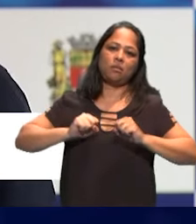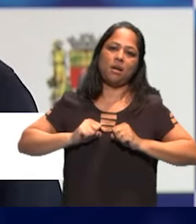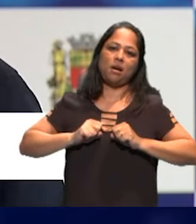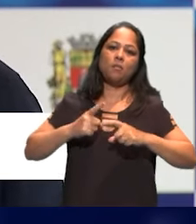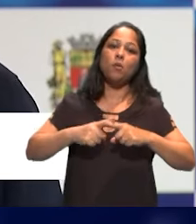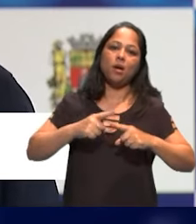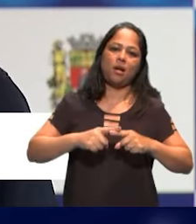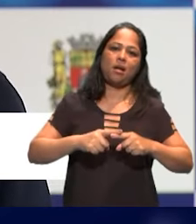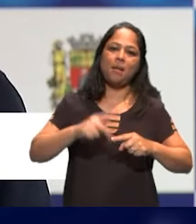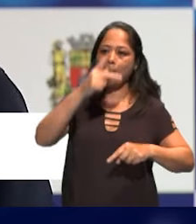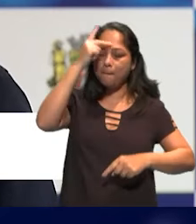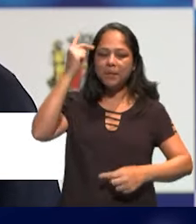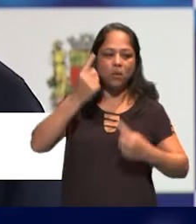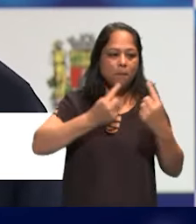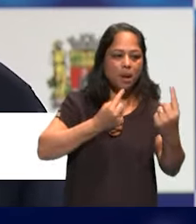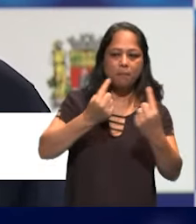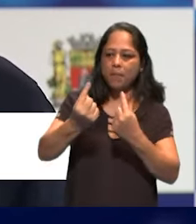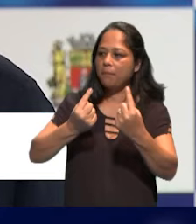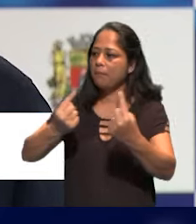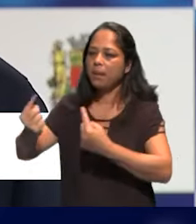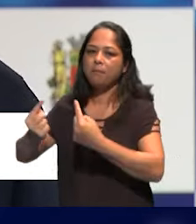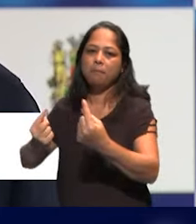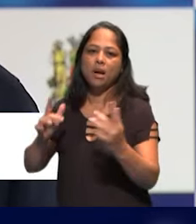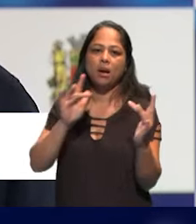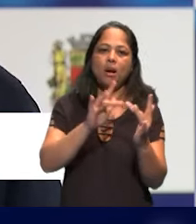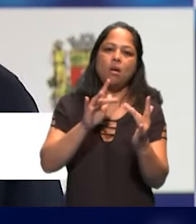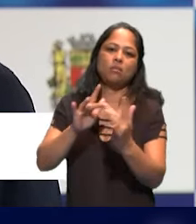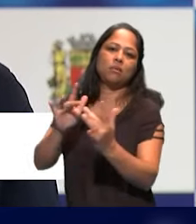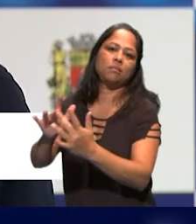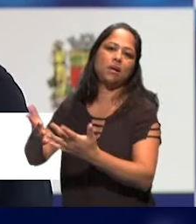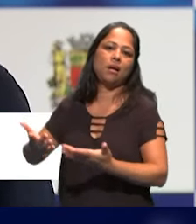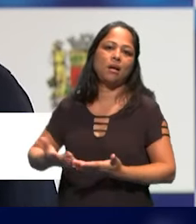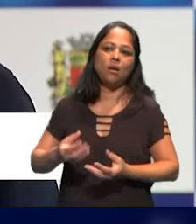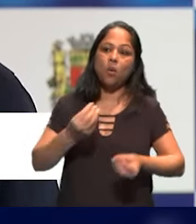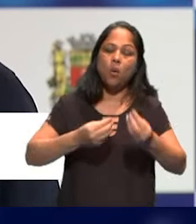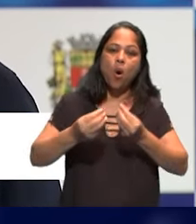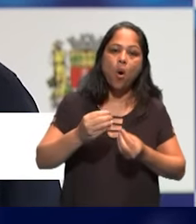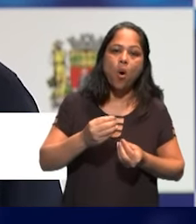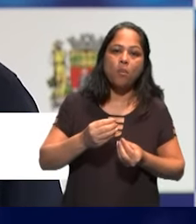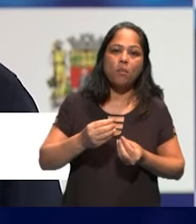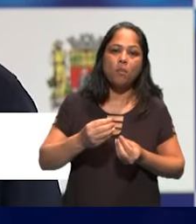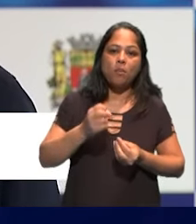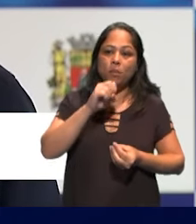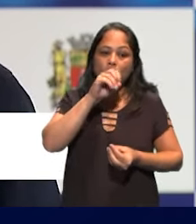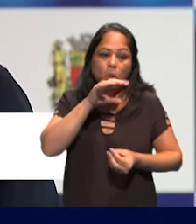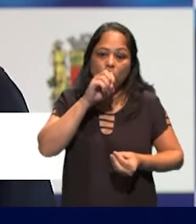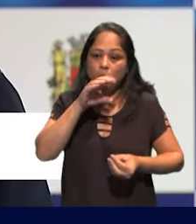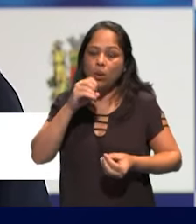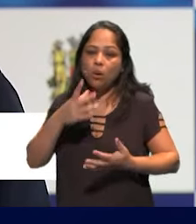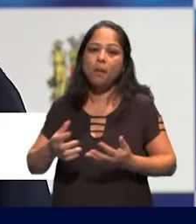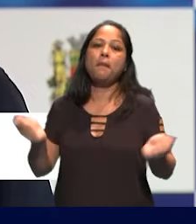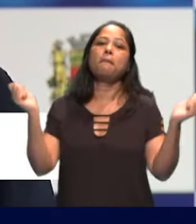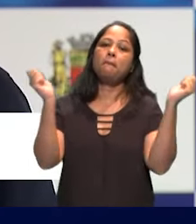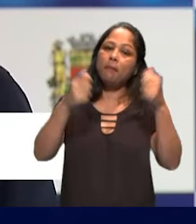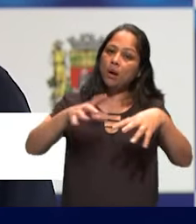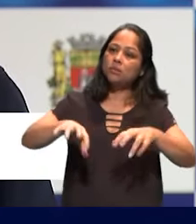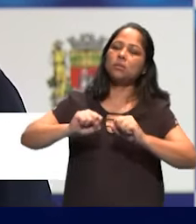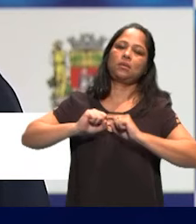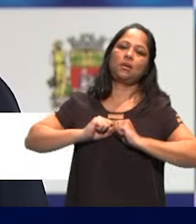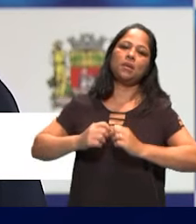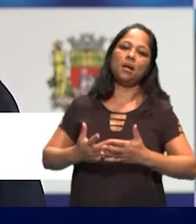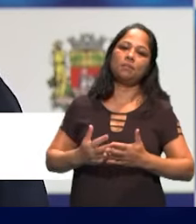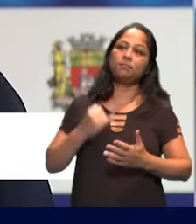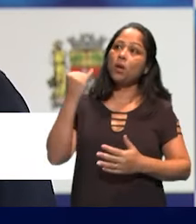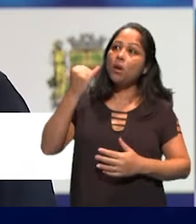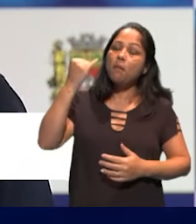para pessoa né só a gotícula vai chegar até minhas vias aéreas ea gente eu posso ser contaminado então é muito importante que tem essa informação